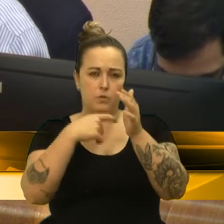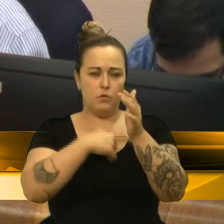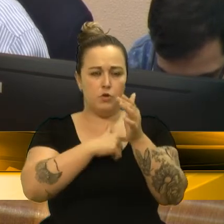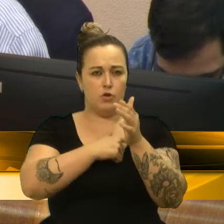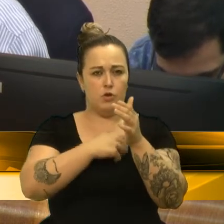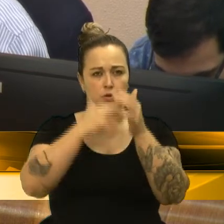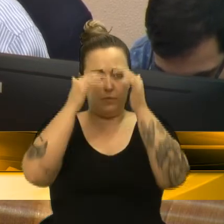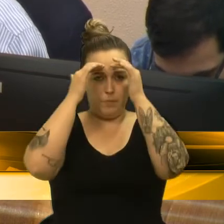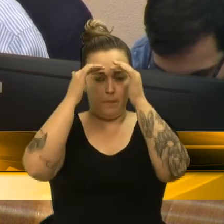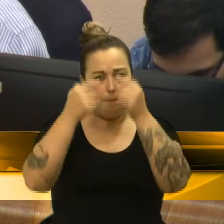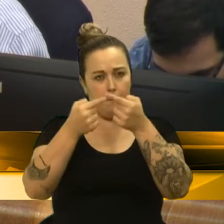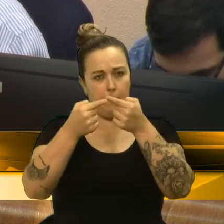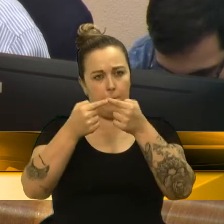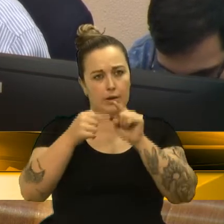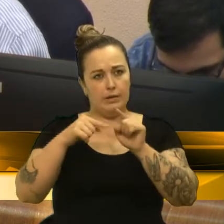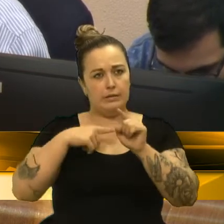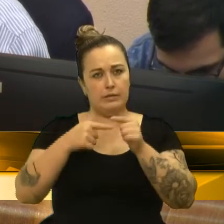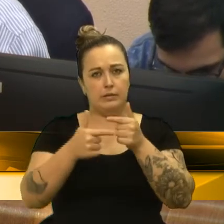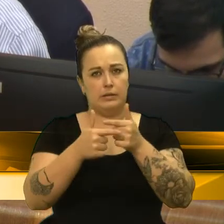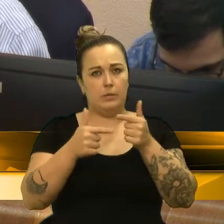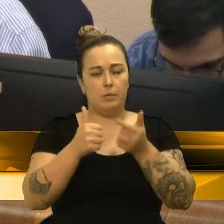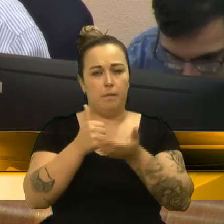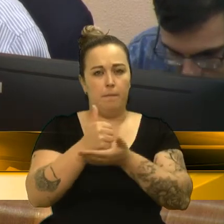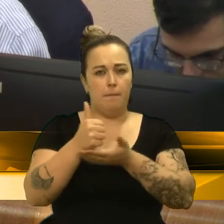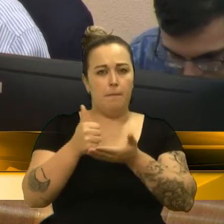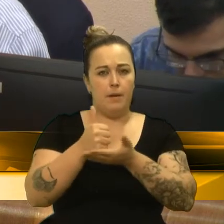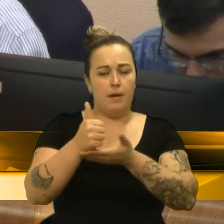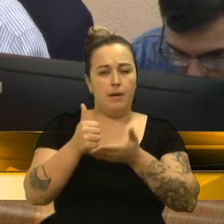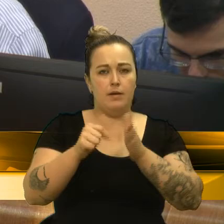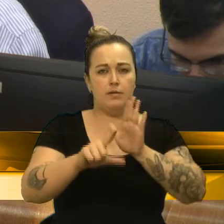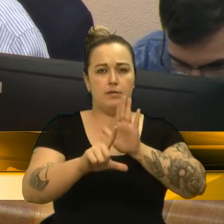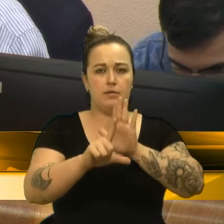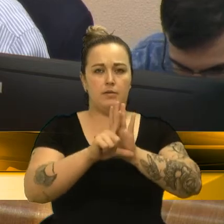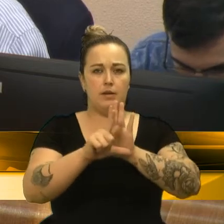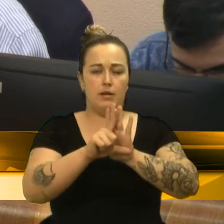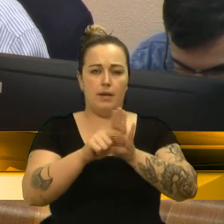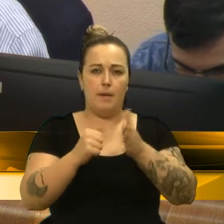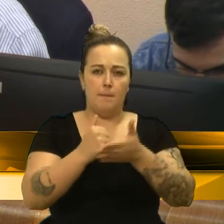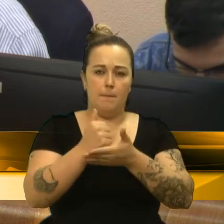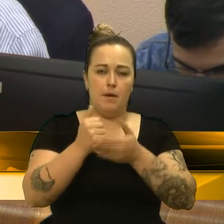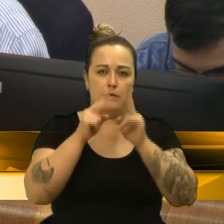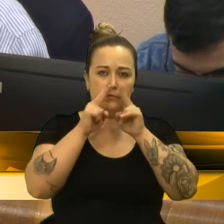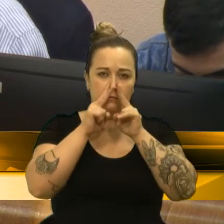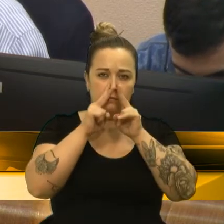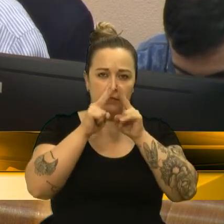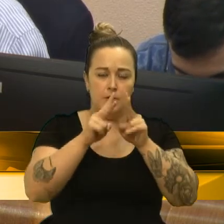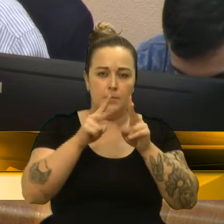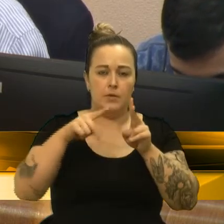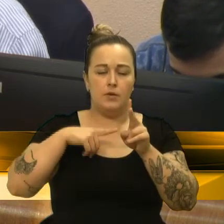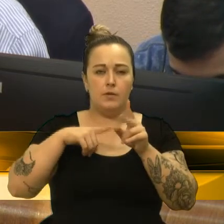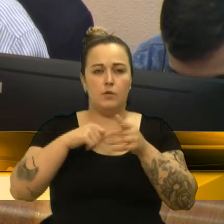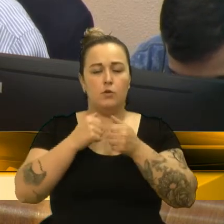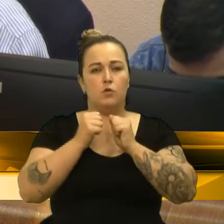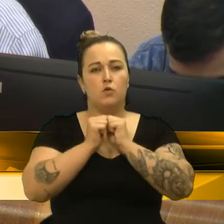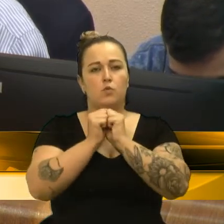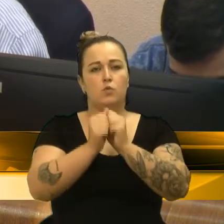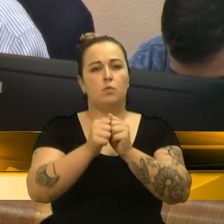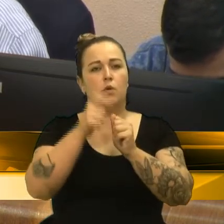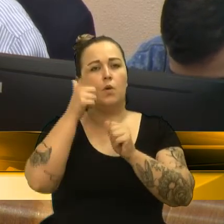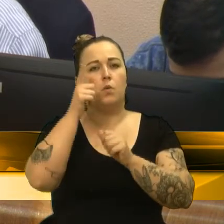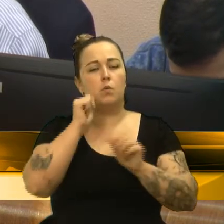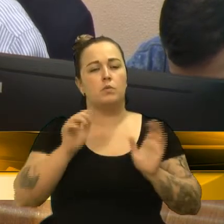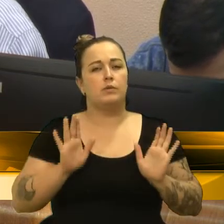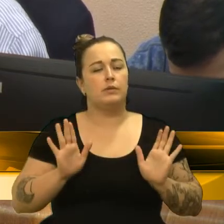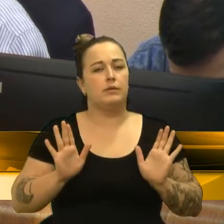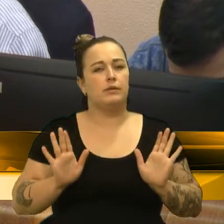não encontram supedâneo e alicerce fático e legal a embasar sua prosperidade, assim entende-se